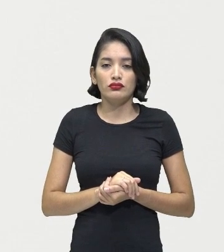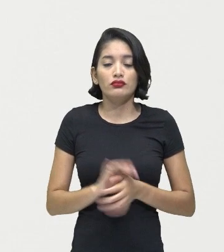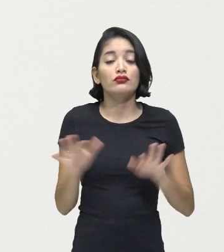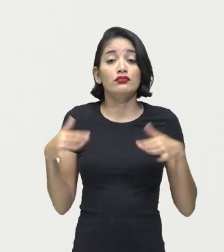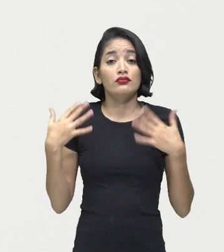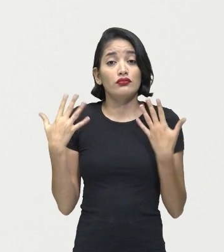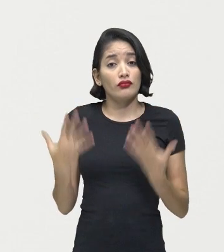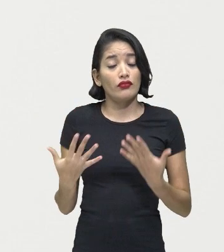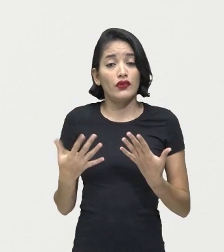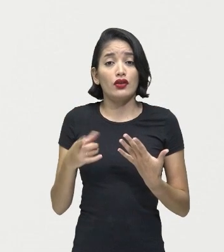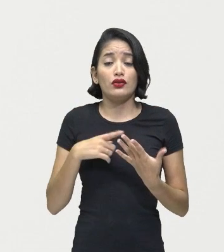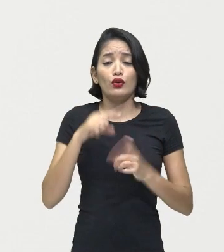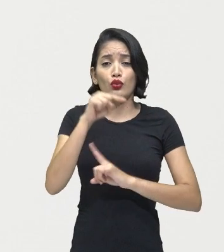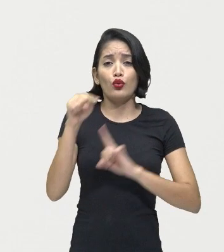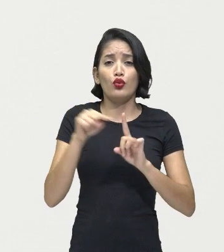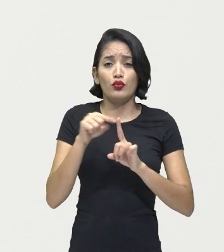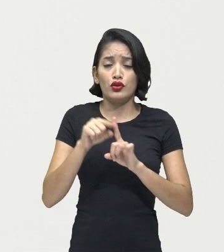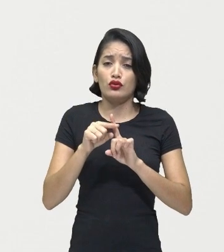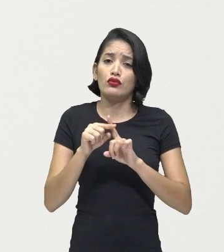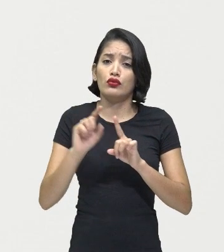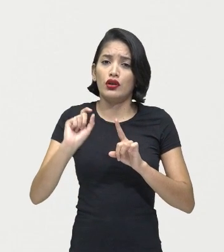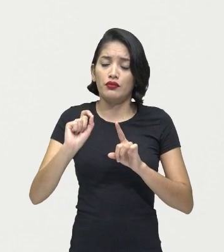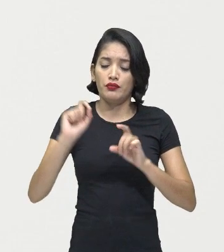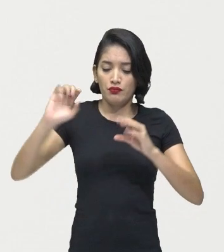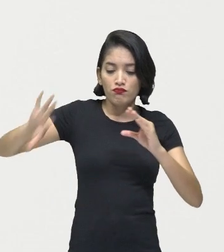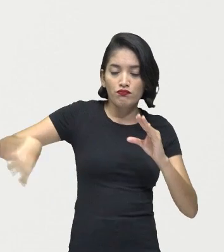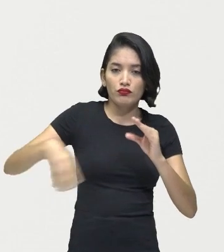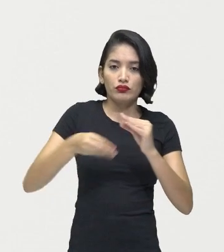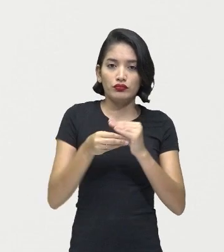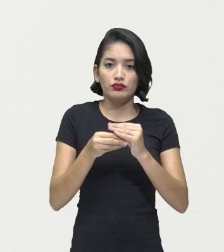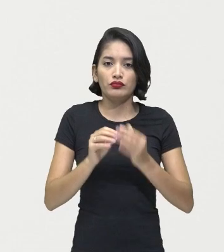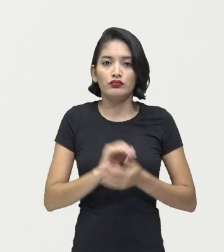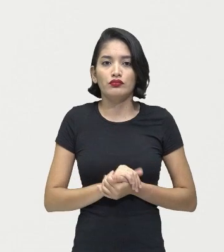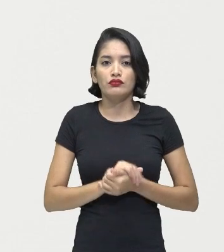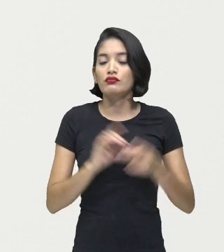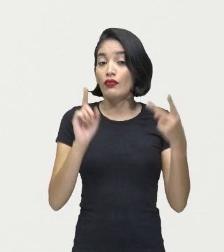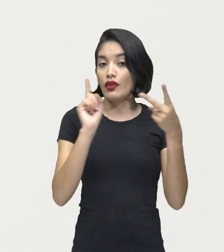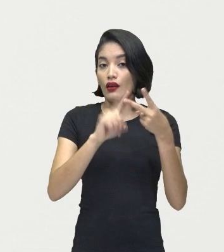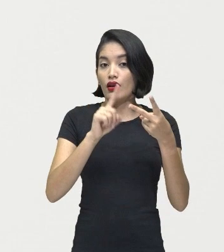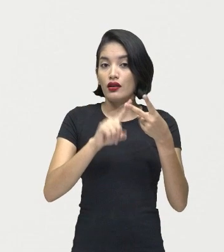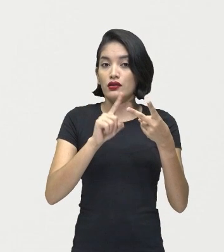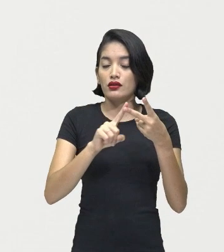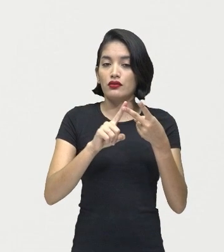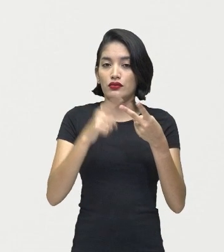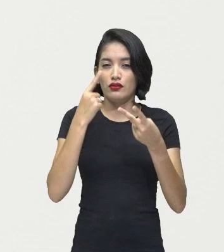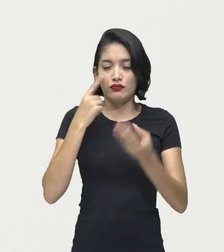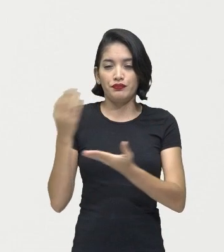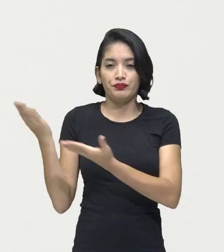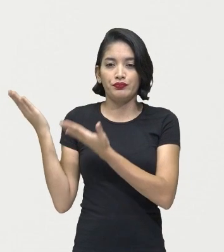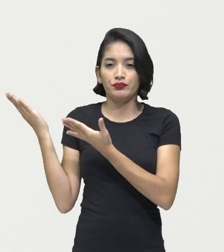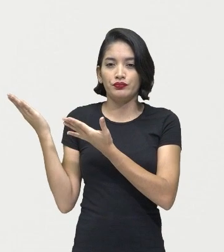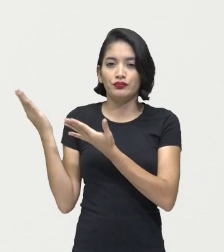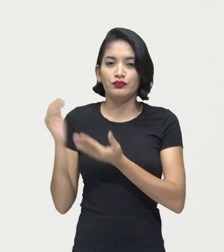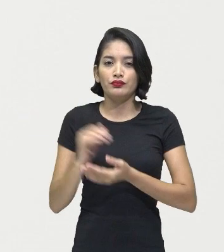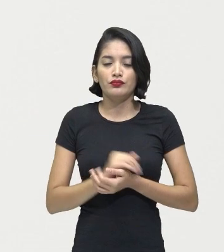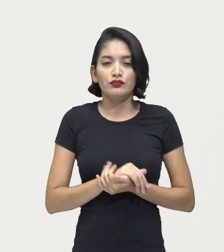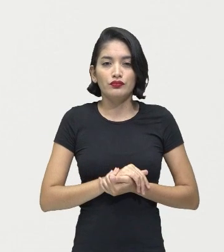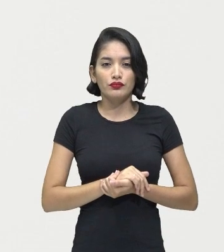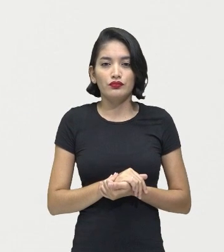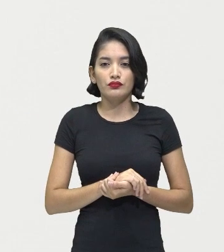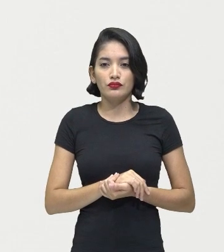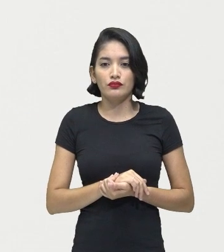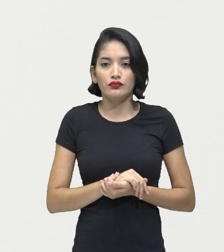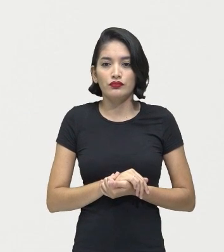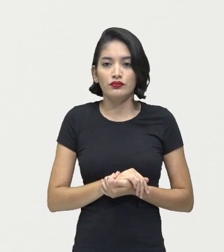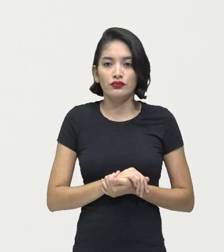Então, ele vai exercer função de adição, tá? As adversativas, contudo, entretanto, mais,